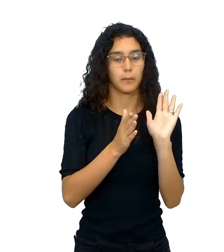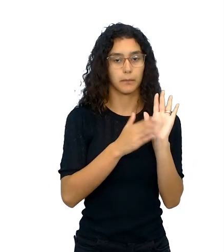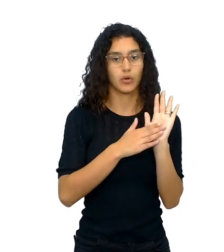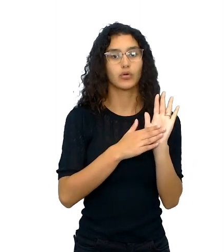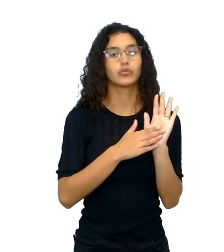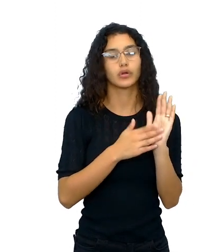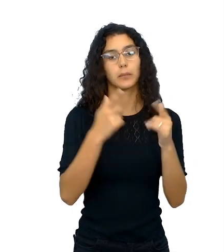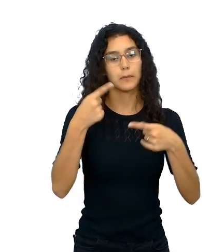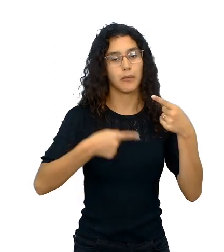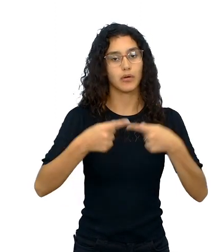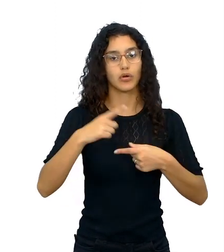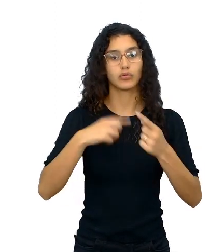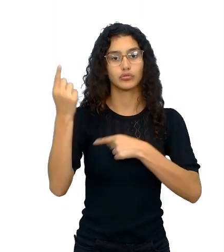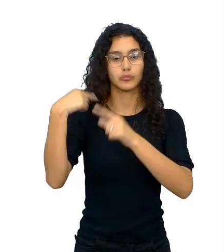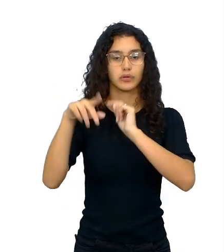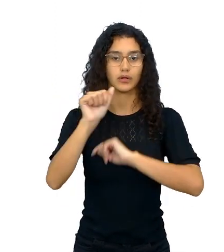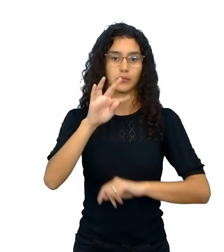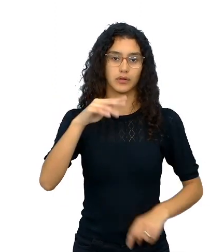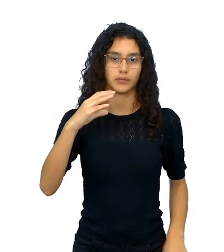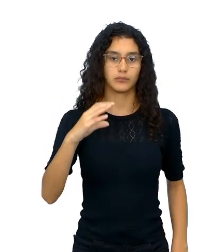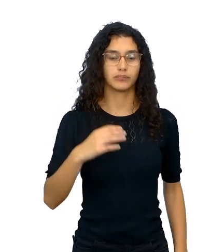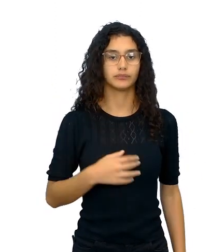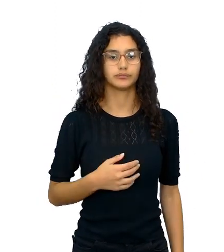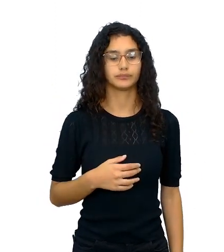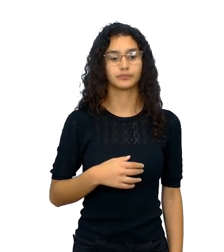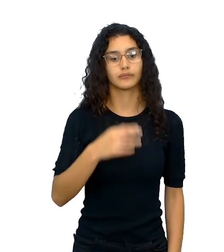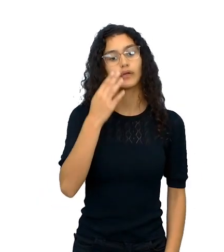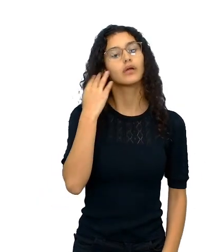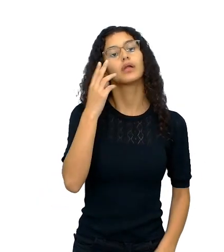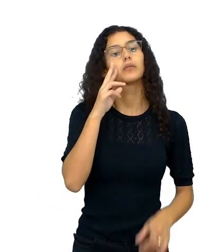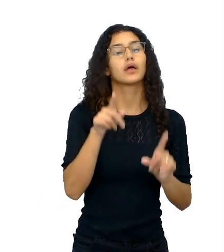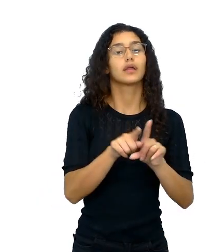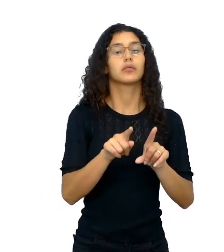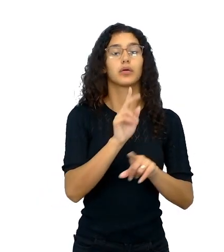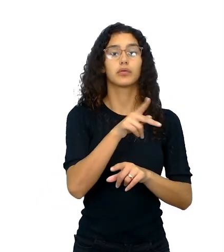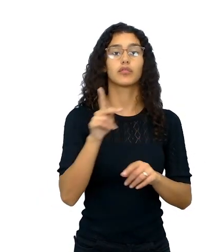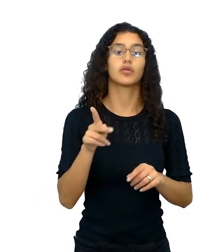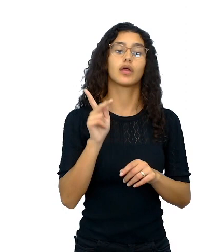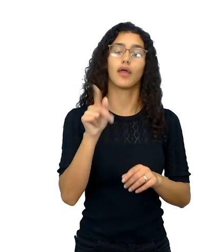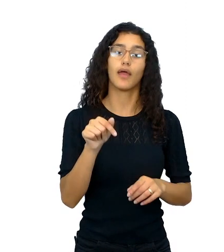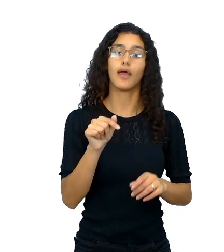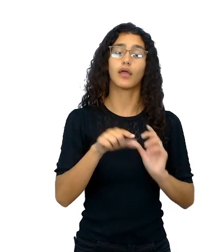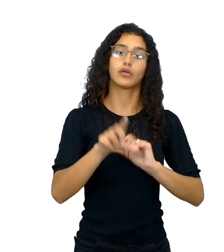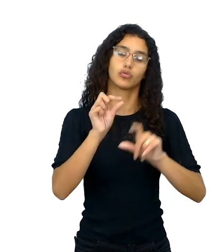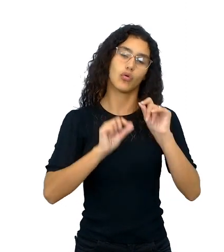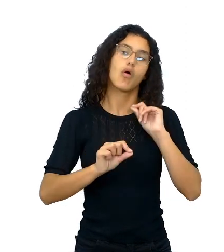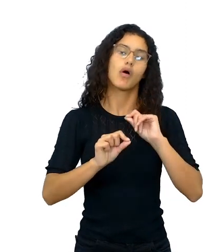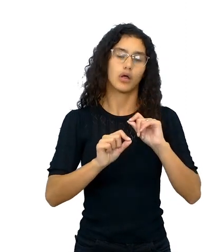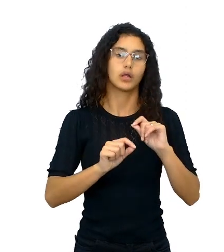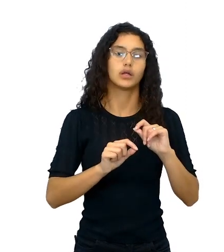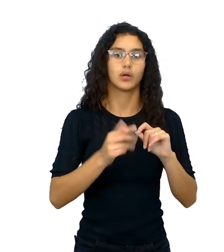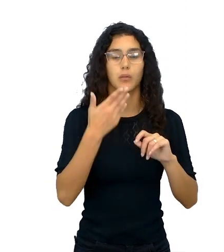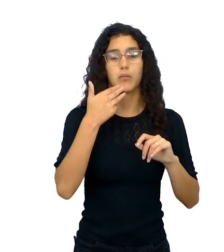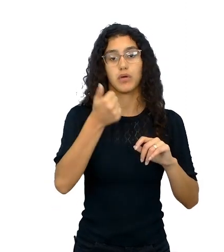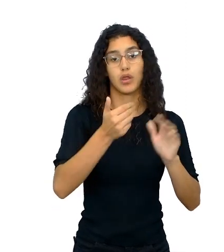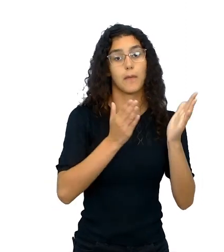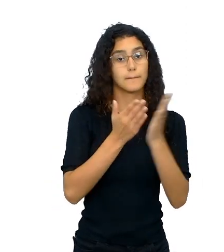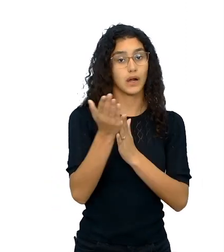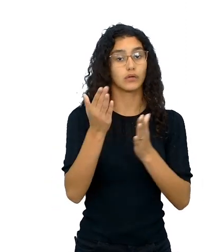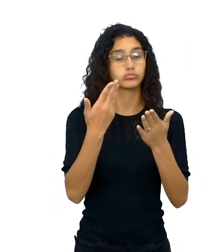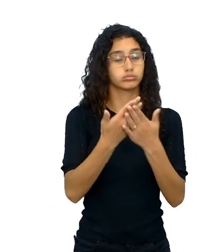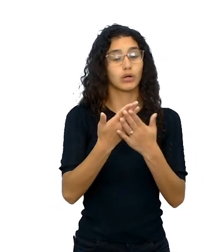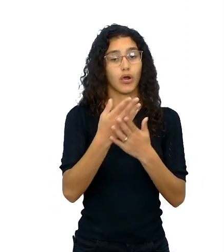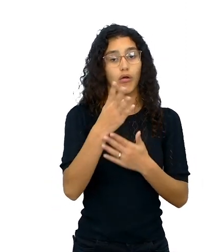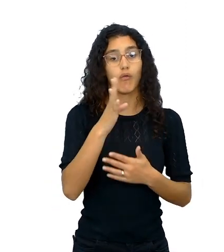a ser discutido no desenvolvimento da TPC. Vale lembrar que o professor que determina o caminho da sua aula,